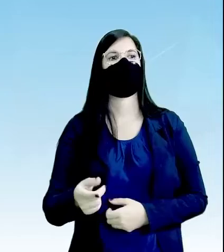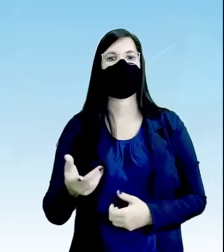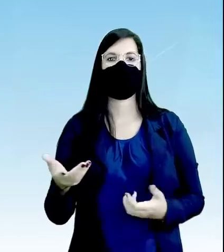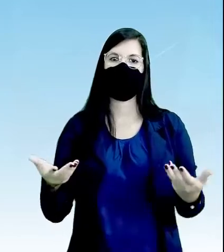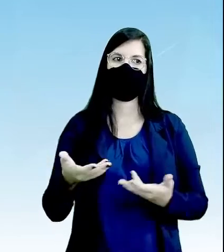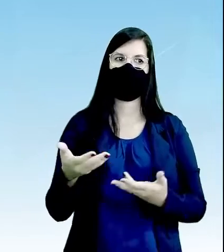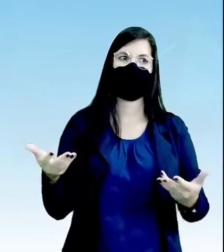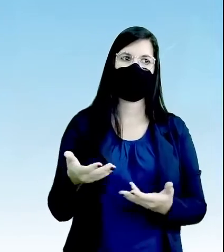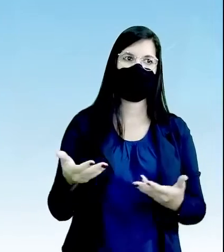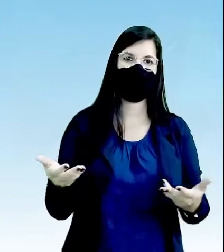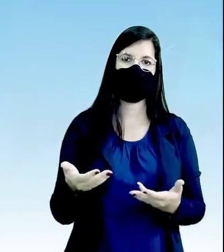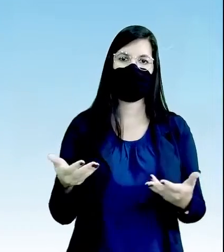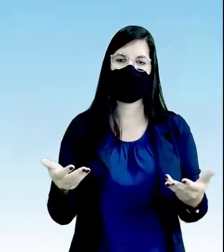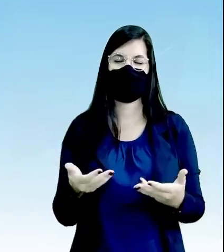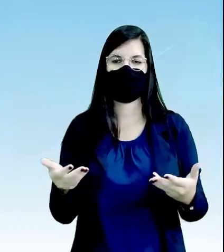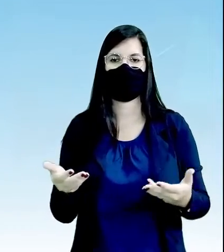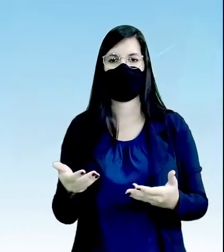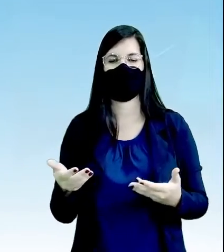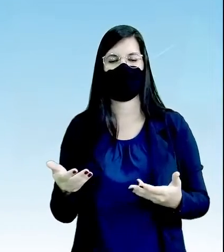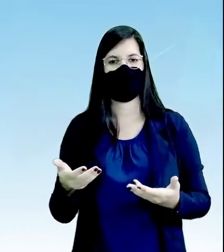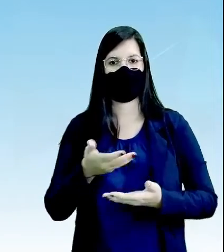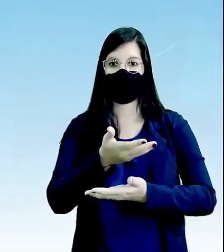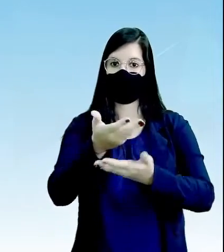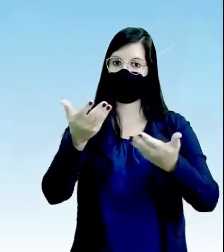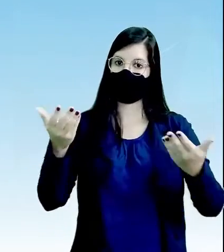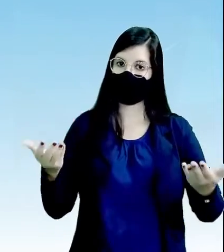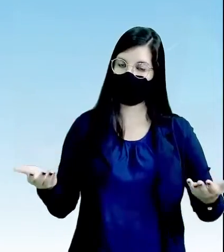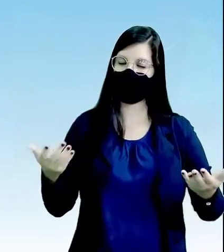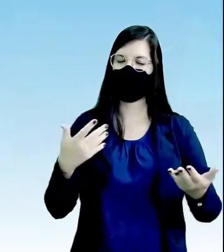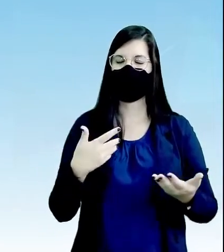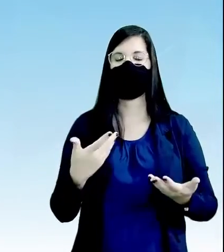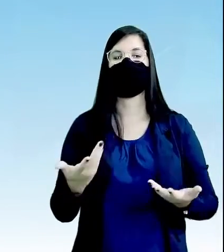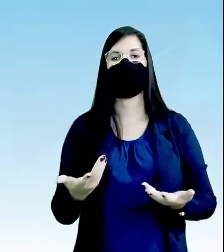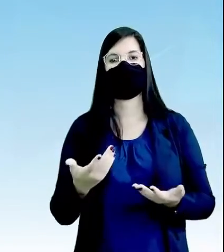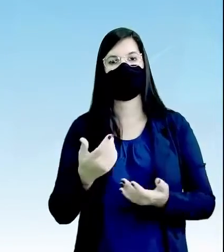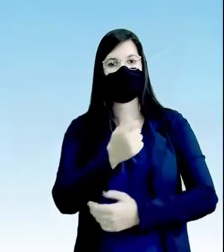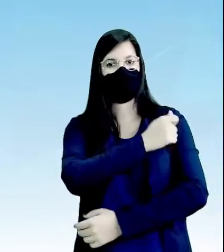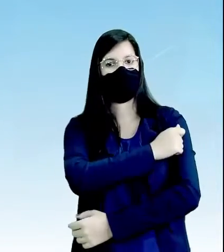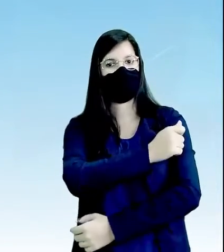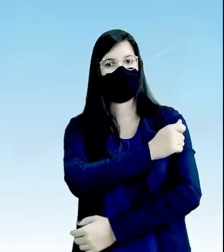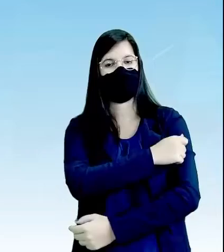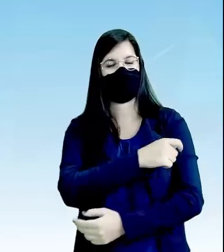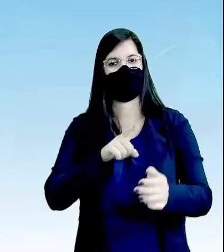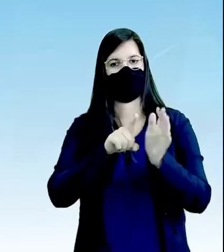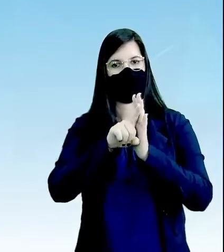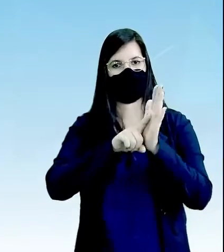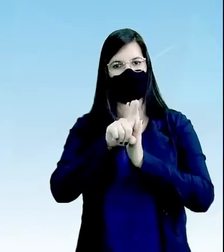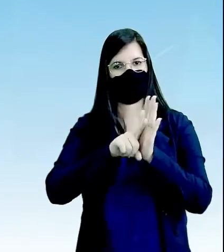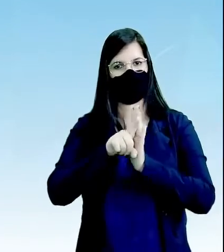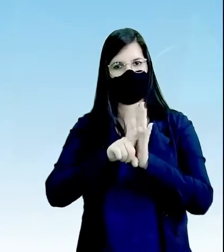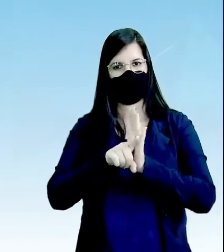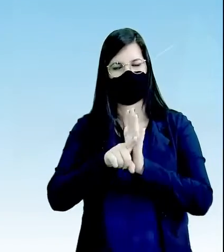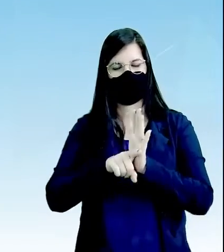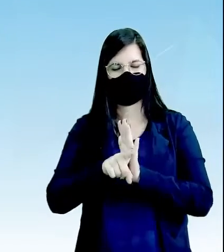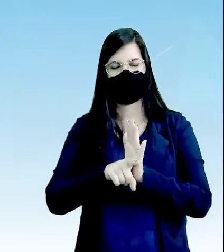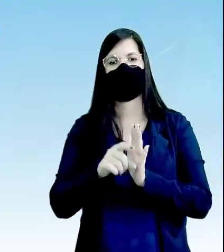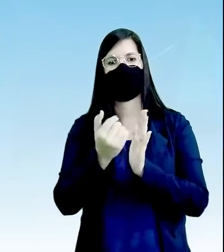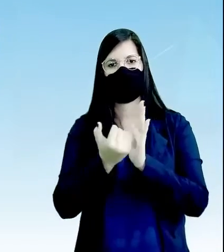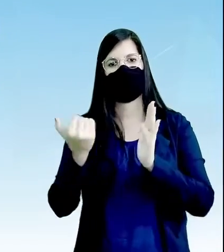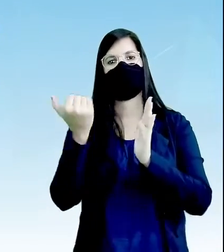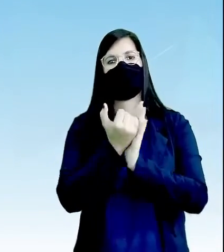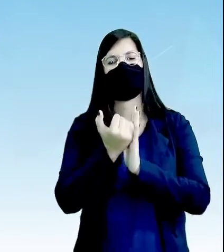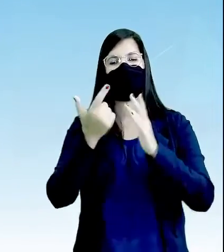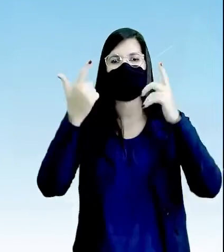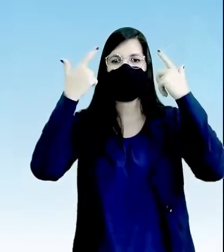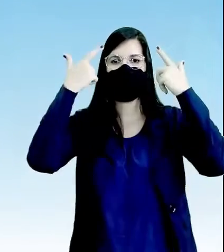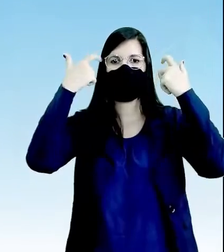desde já, aqui, certo? Para mim, eu gostaria que você, estudante, pesquisasse mais um pouco sobre a Revolução